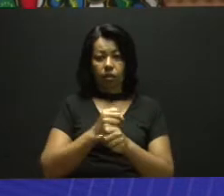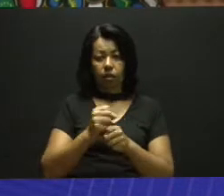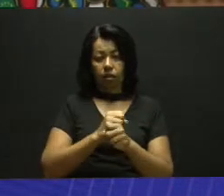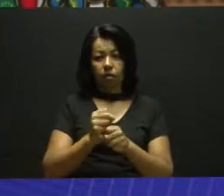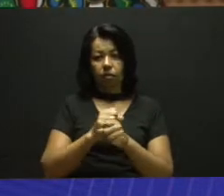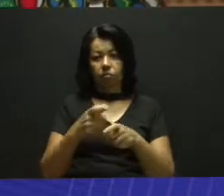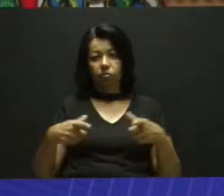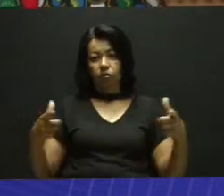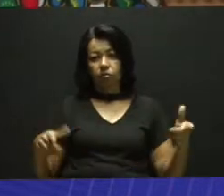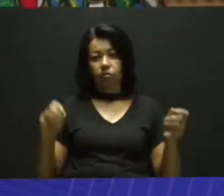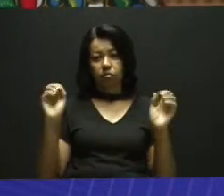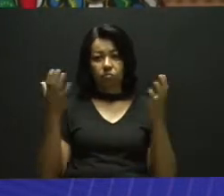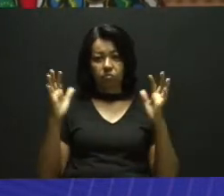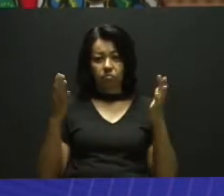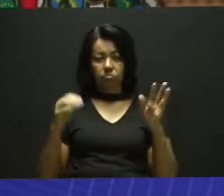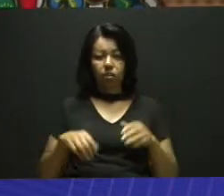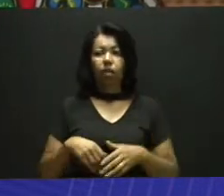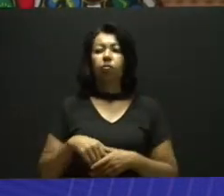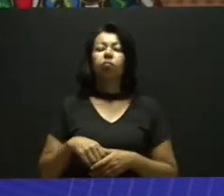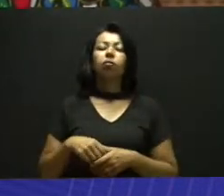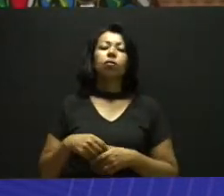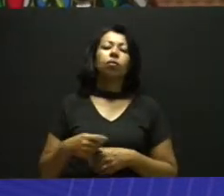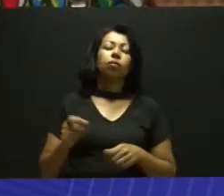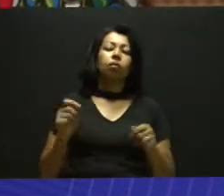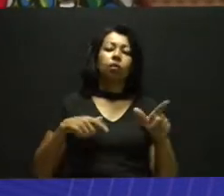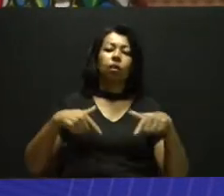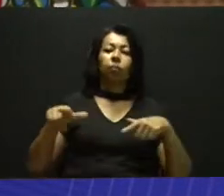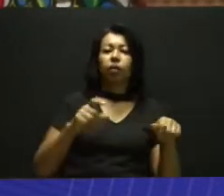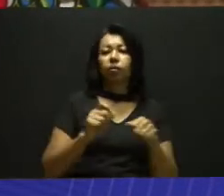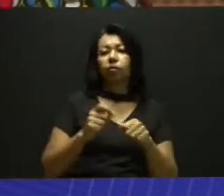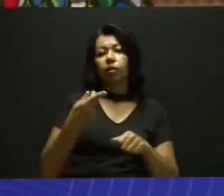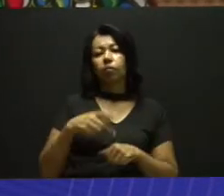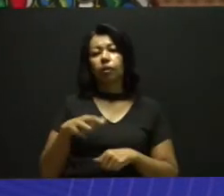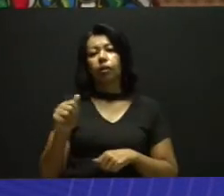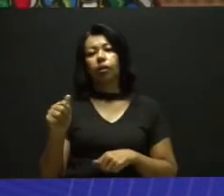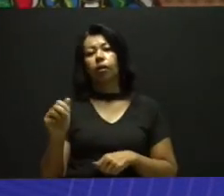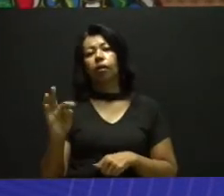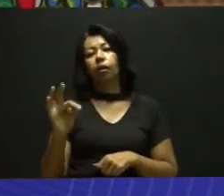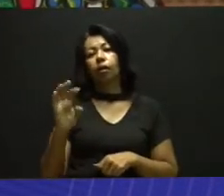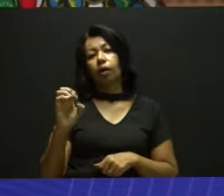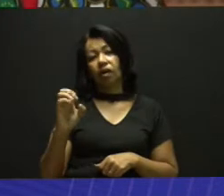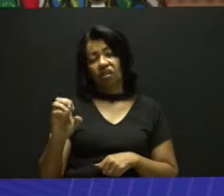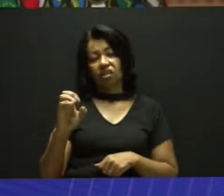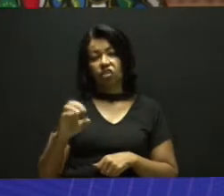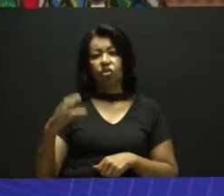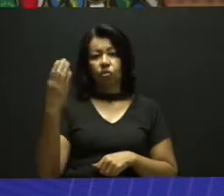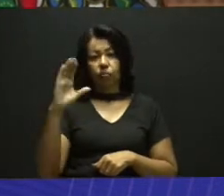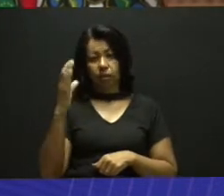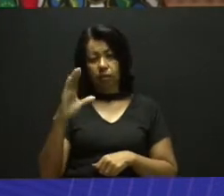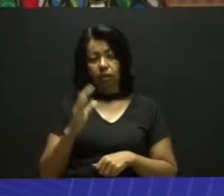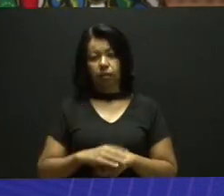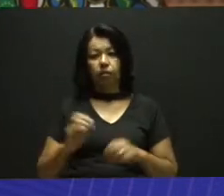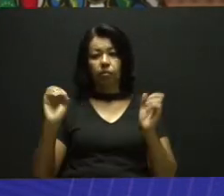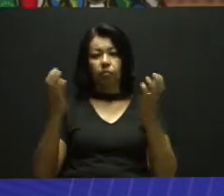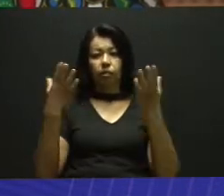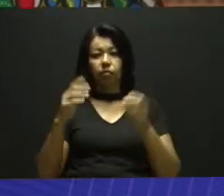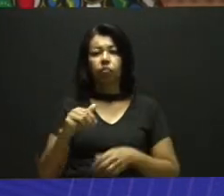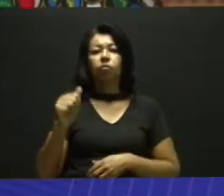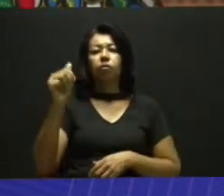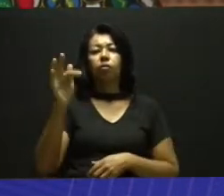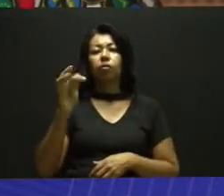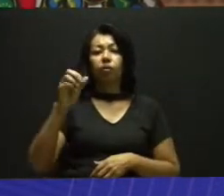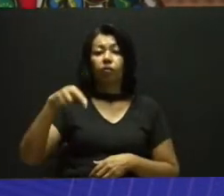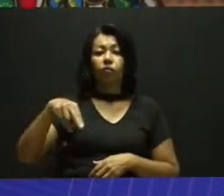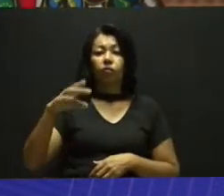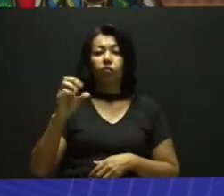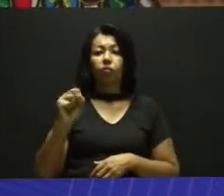moção de aplausos e serviços prestados por meio da arte e da cultura cubatense homenagem do afonso schmidt também nesta